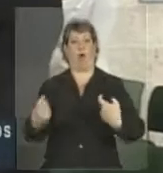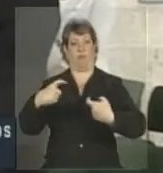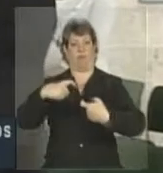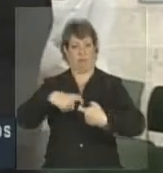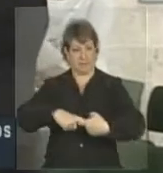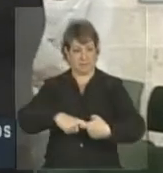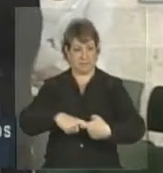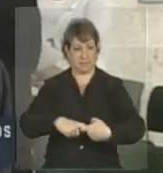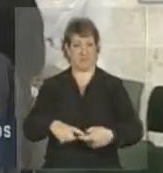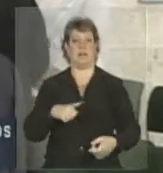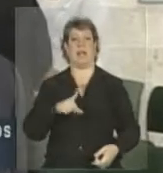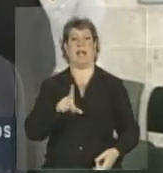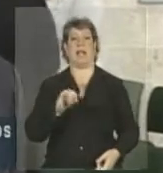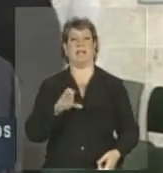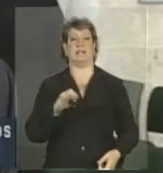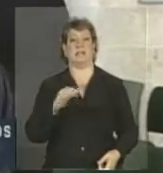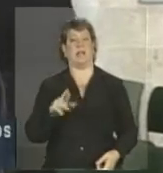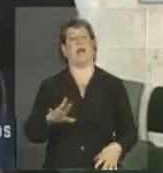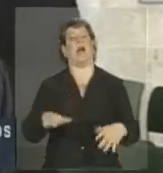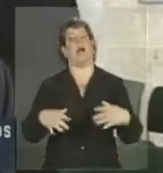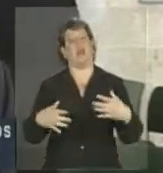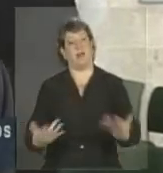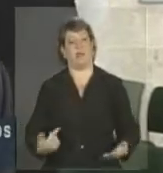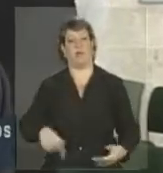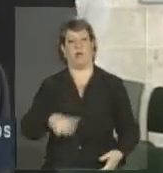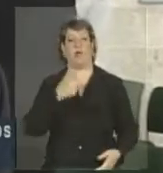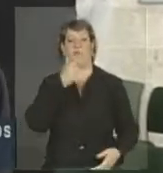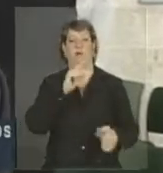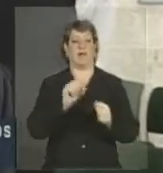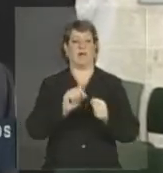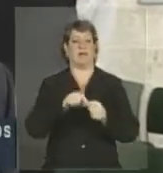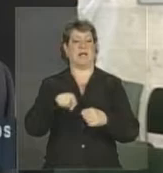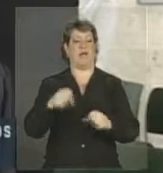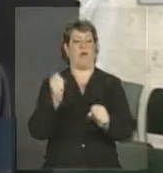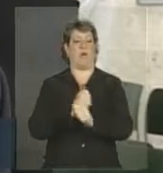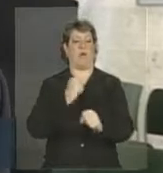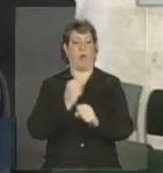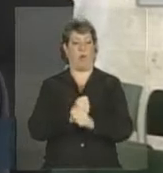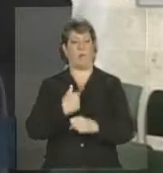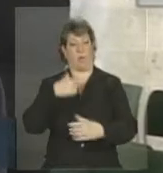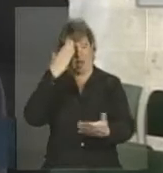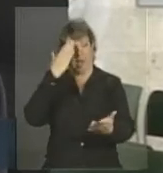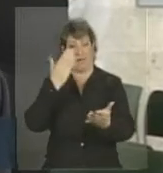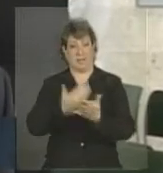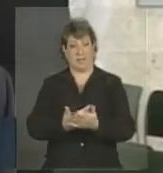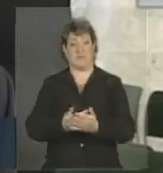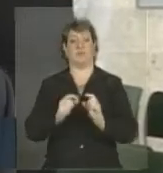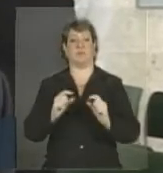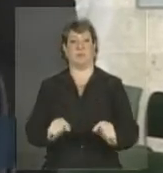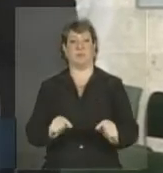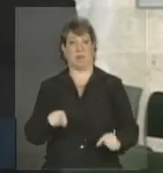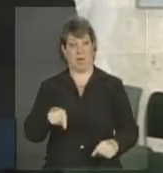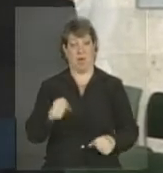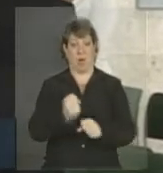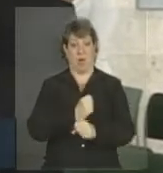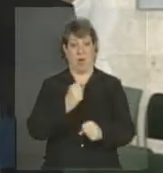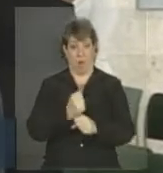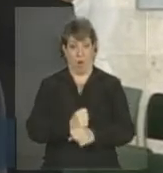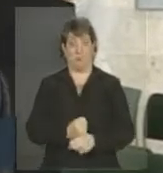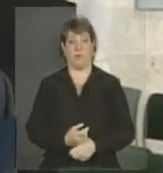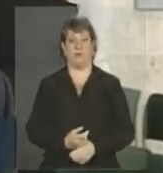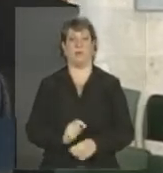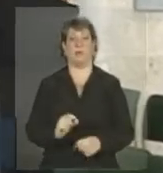né, licitar, e aí sim nós temos que executar essa obra. Acredito que, por ser uma obra que não